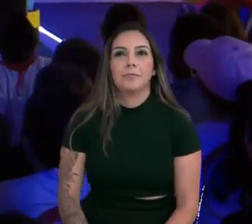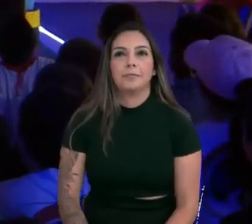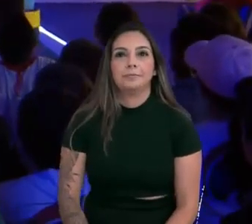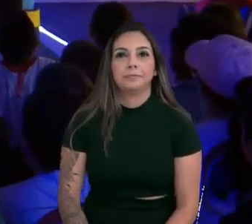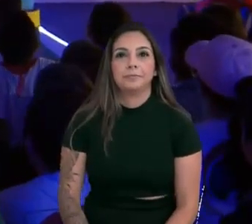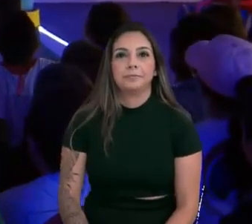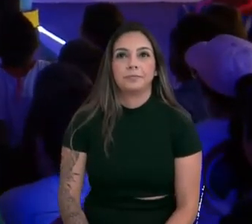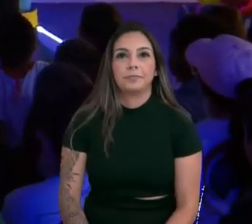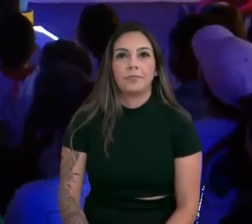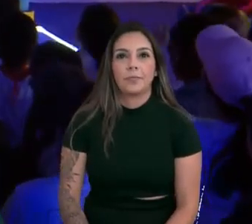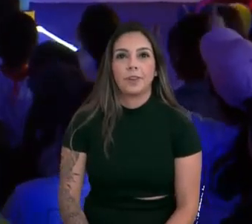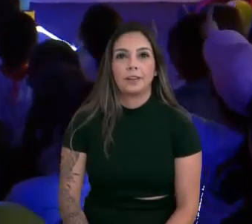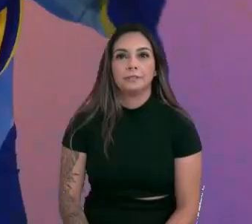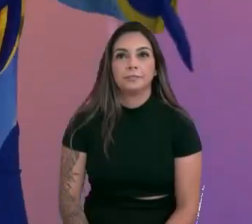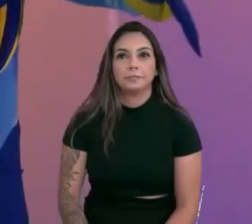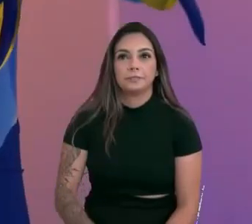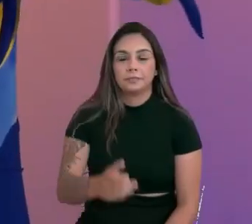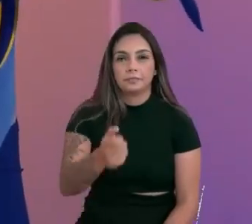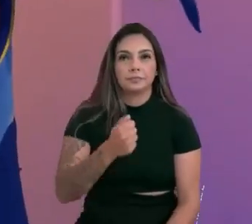Ele pode puxar?